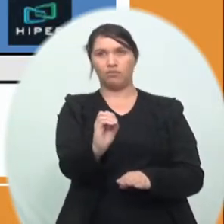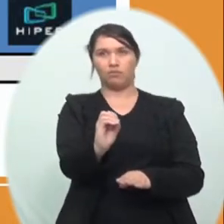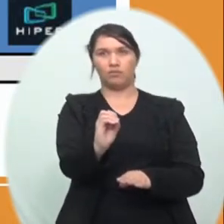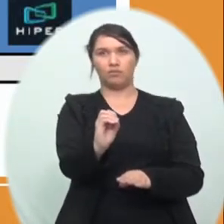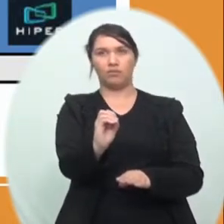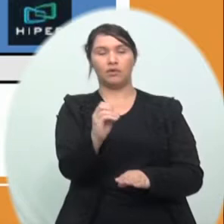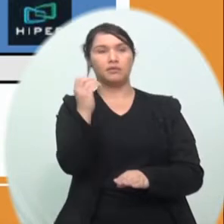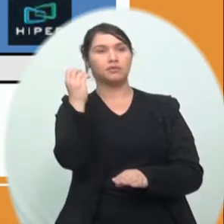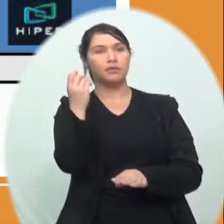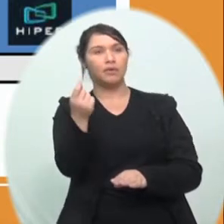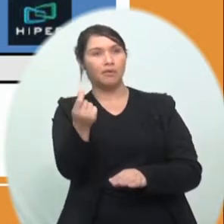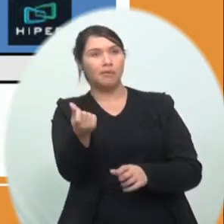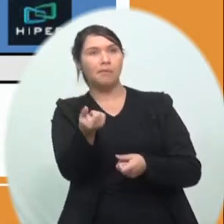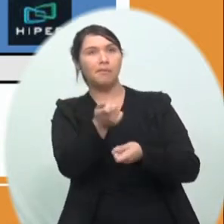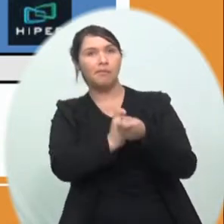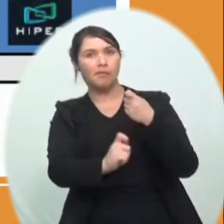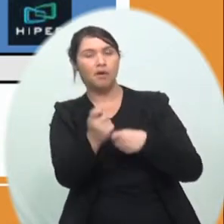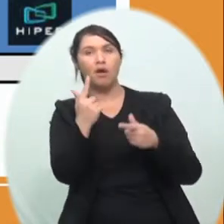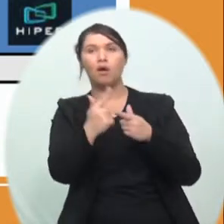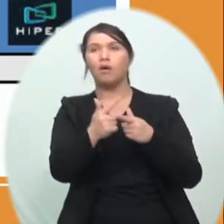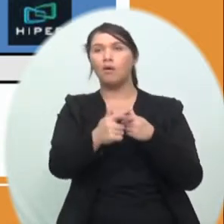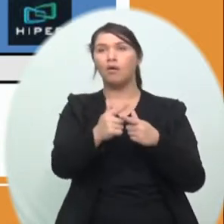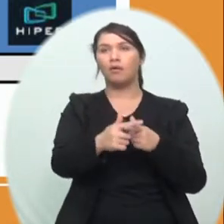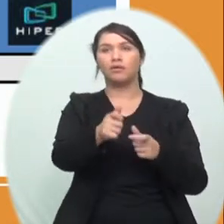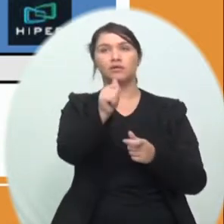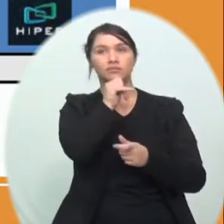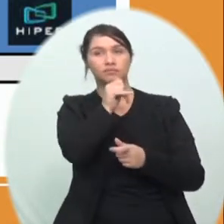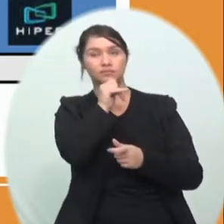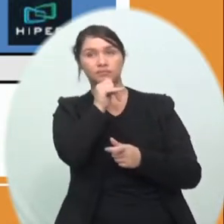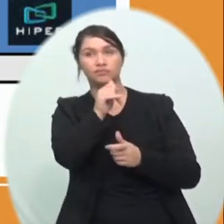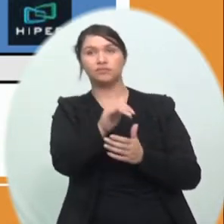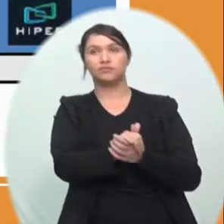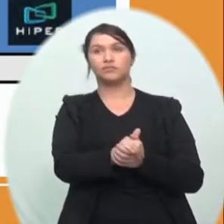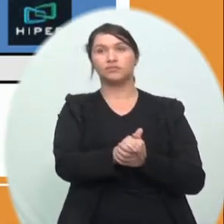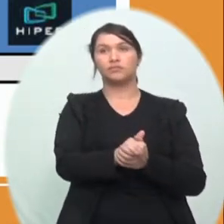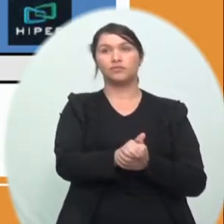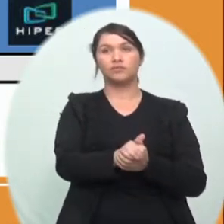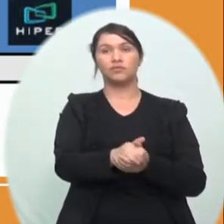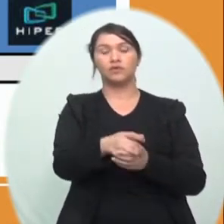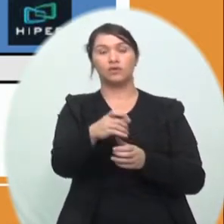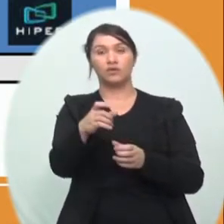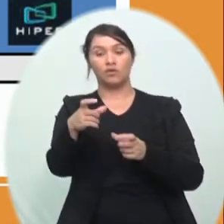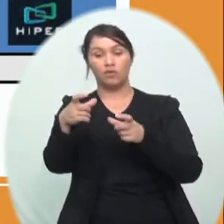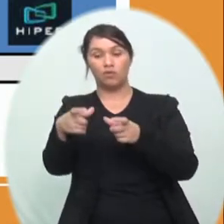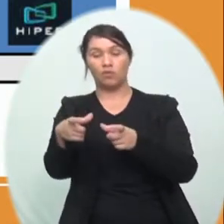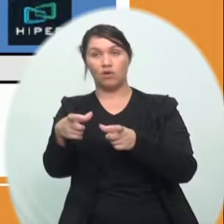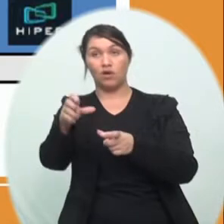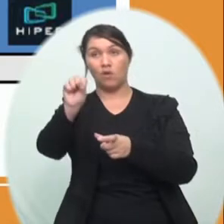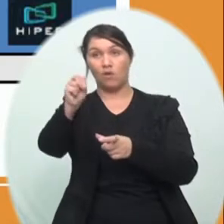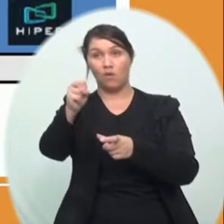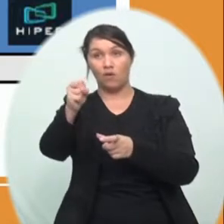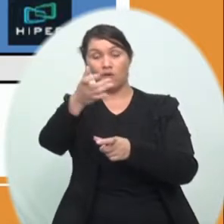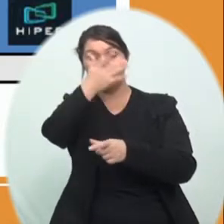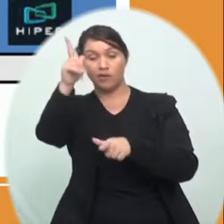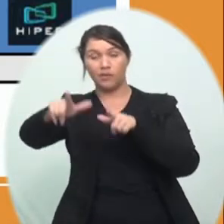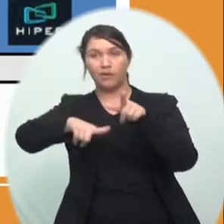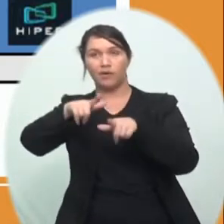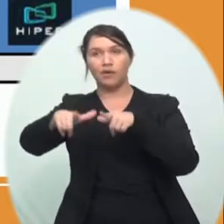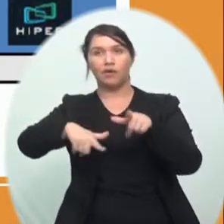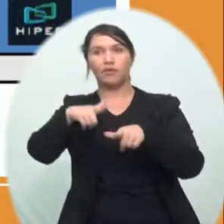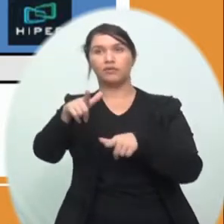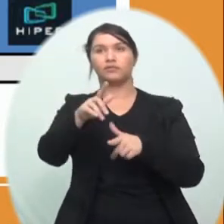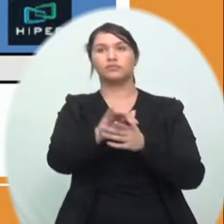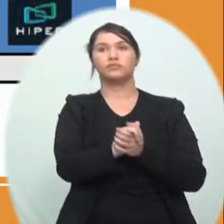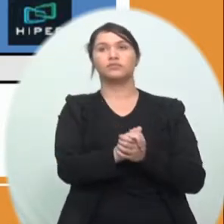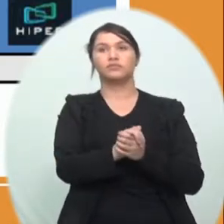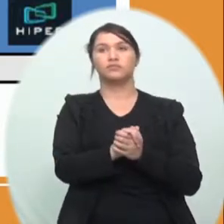com oito startups, por exemplo, essas que eu estou citando aqui de Florianópolis, tem 1.380 funcionários. 8 startups, 1.300. Agora, não